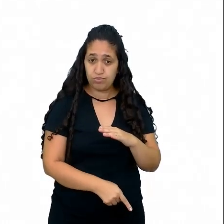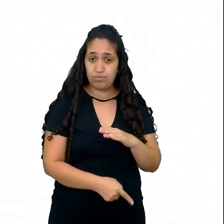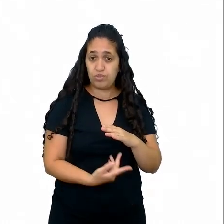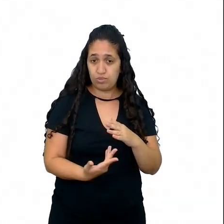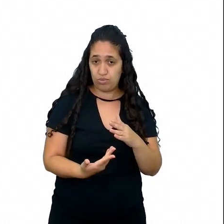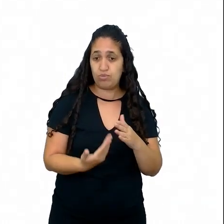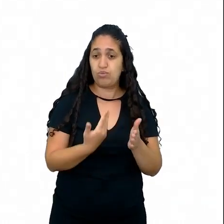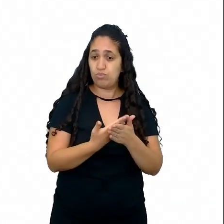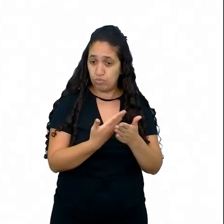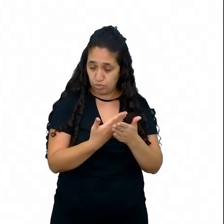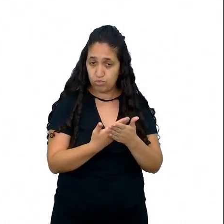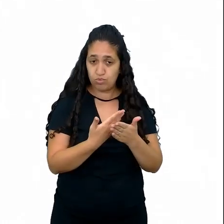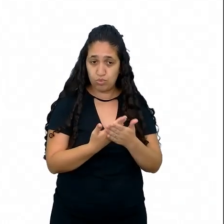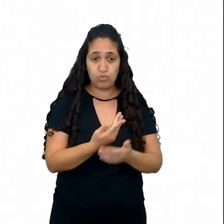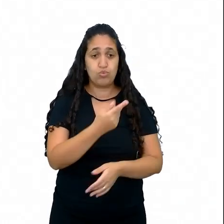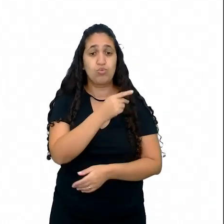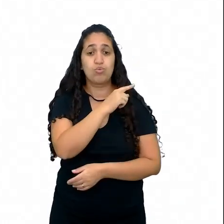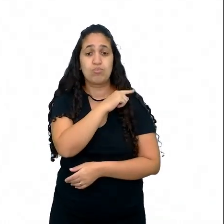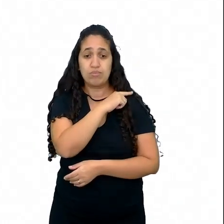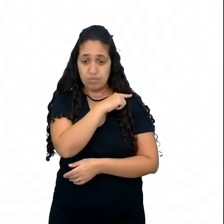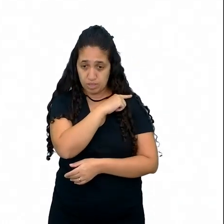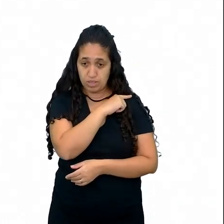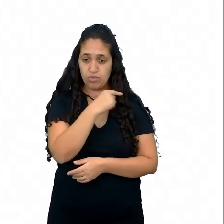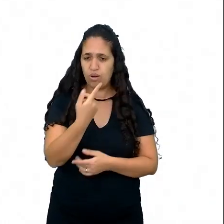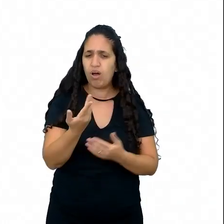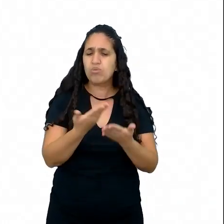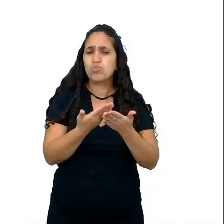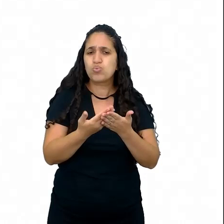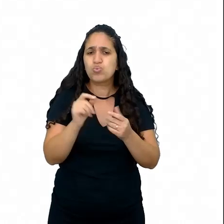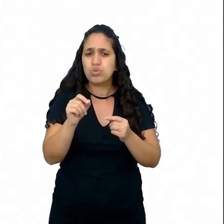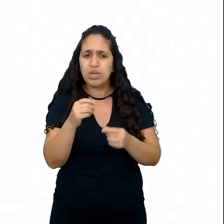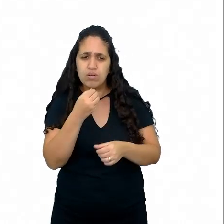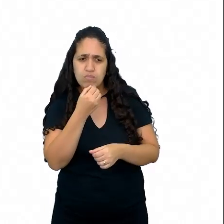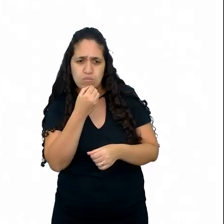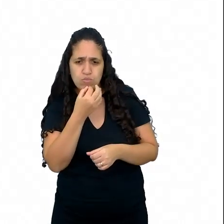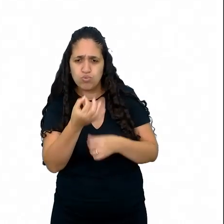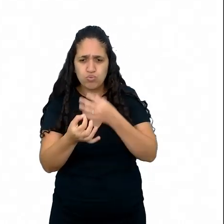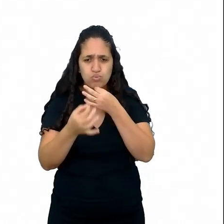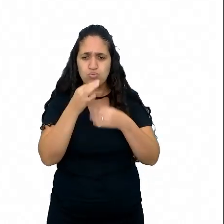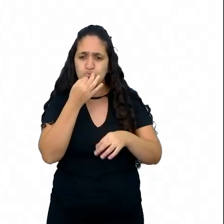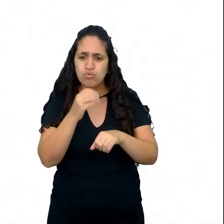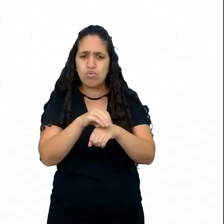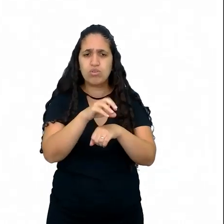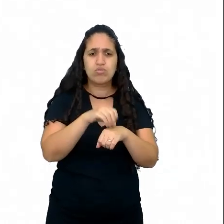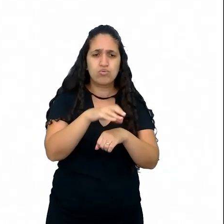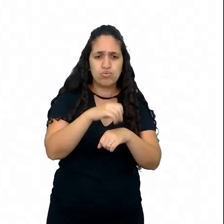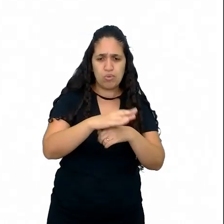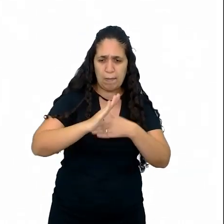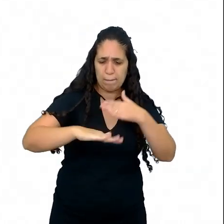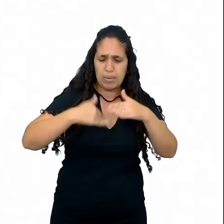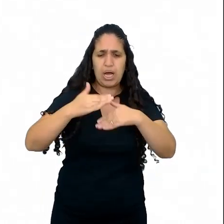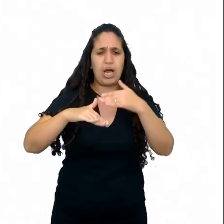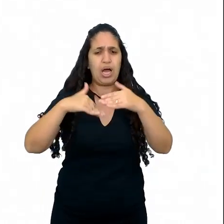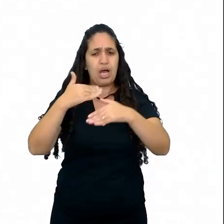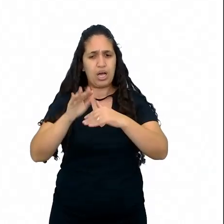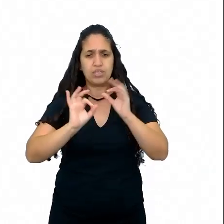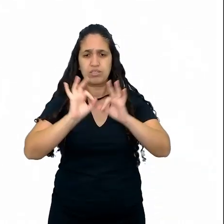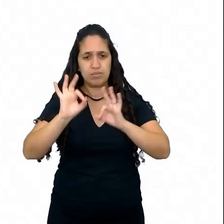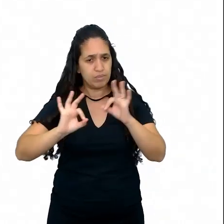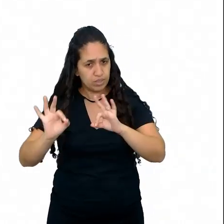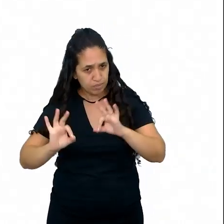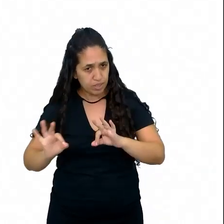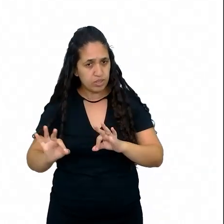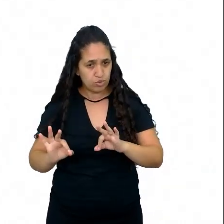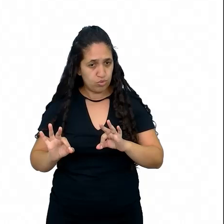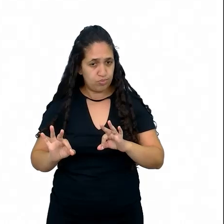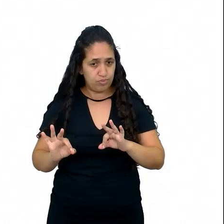do ano e série. O que a gente vai fazer nesse estudo? Né? Algumas sugestões para dar continuidade a esse desenvolvimento do planejamento da situação de aprendizagem